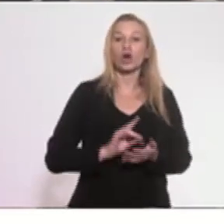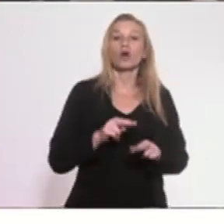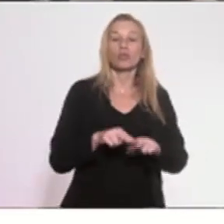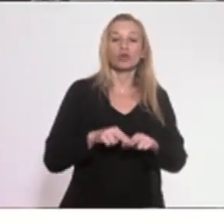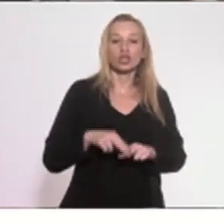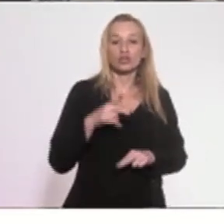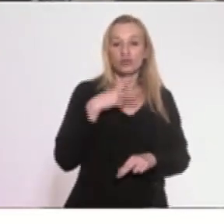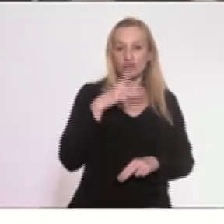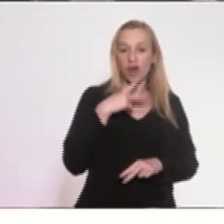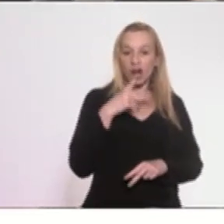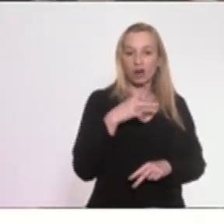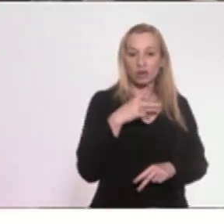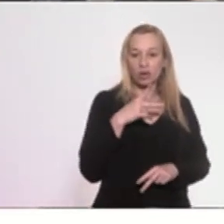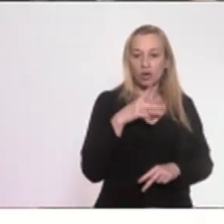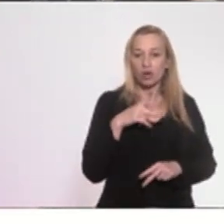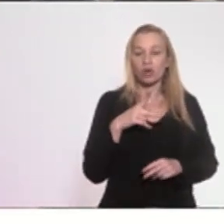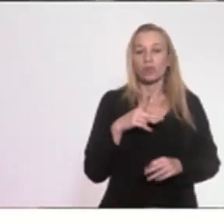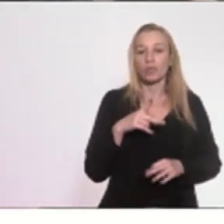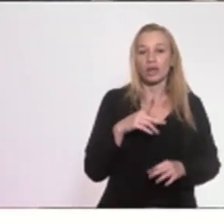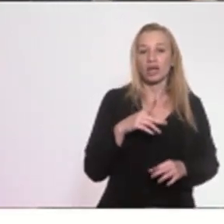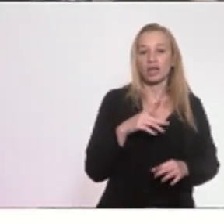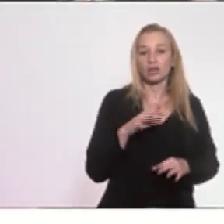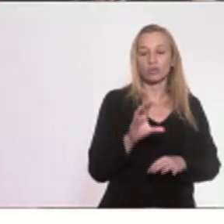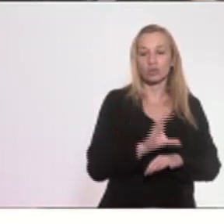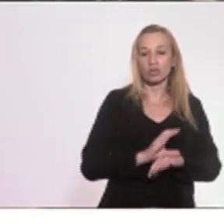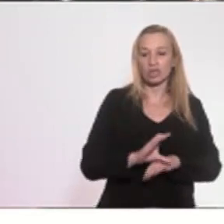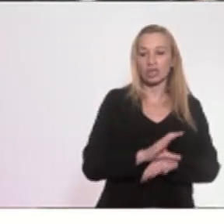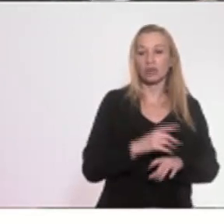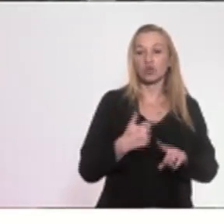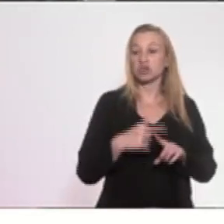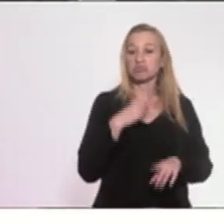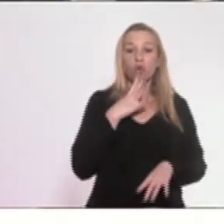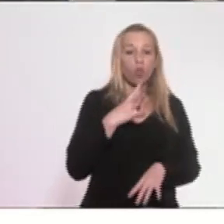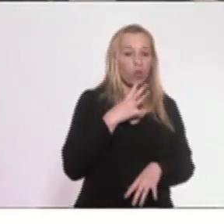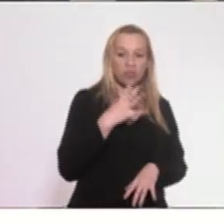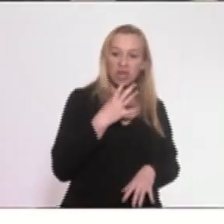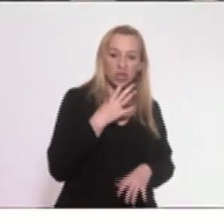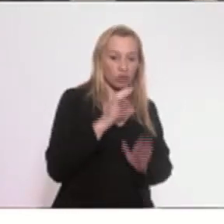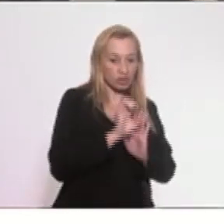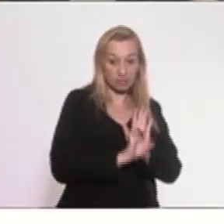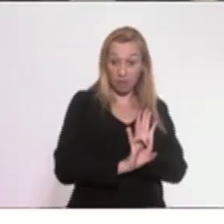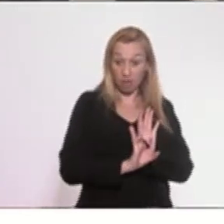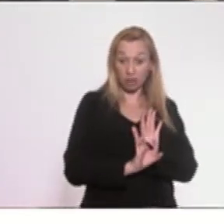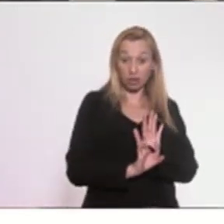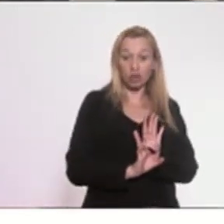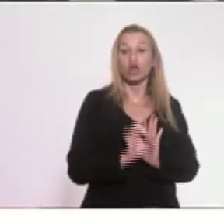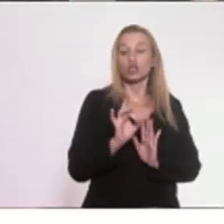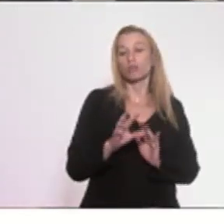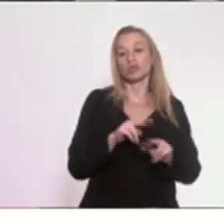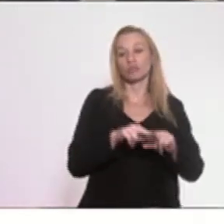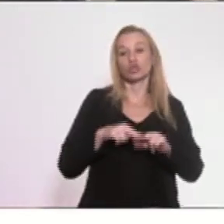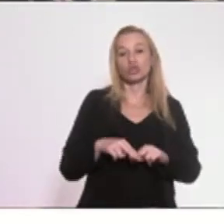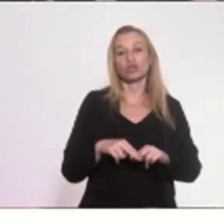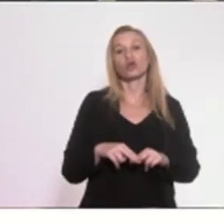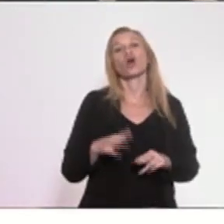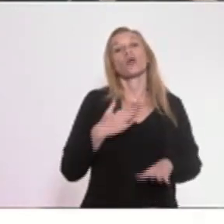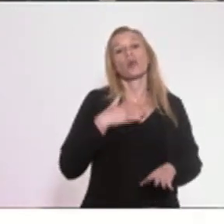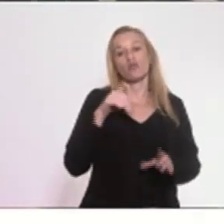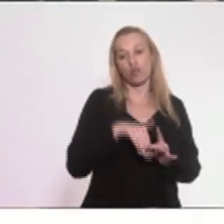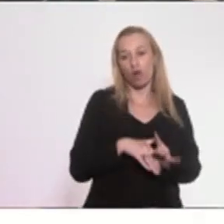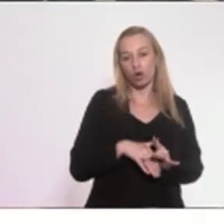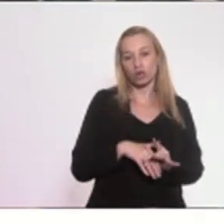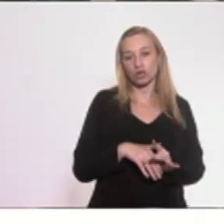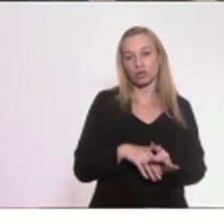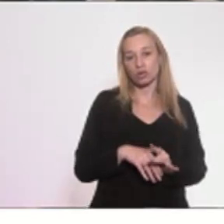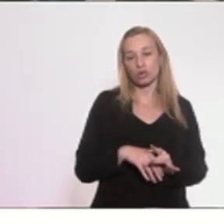pela constitucionalidade, porque sequer tenho conhecimento das emendas. Só por essa razão. Então, meu voto